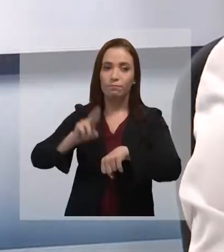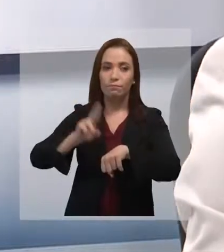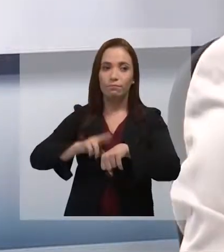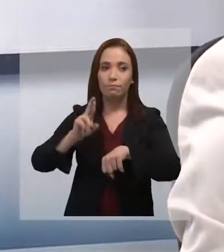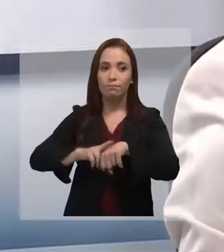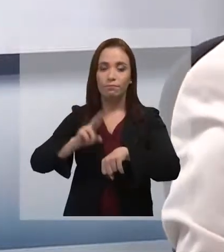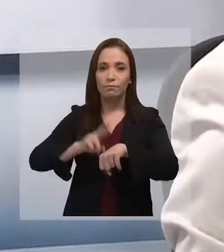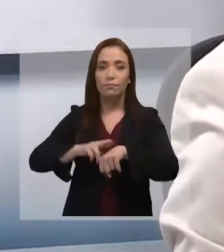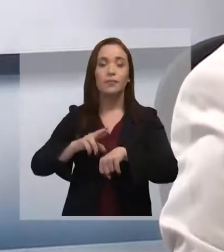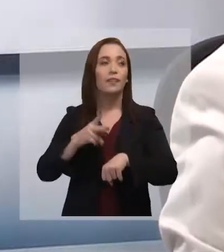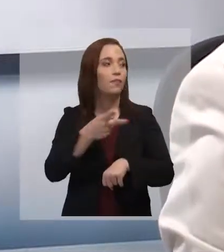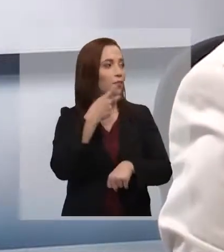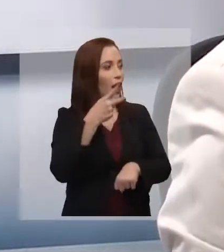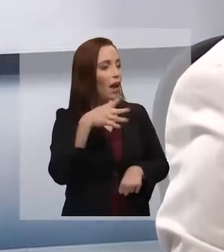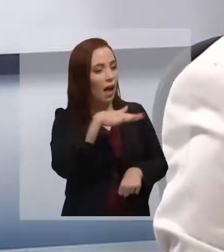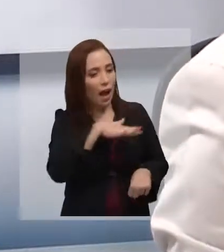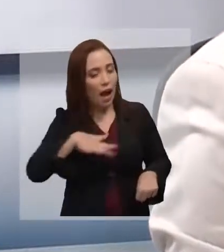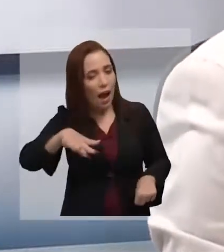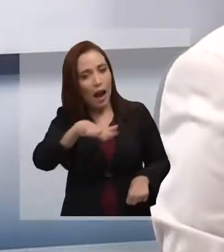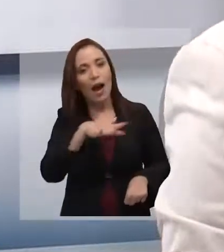muita gente dizia, é da área,